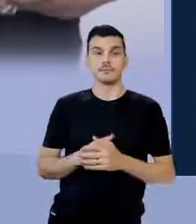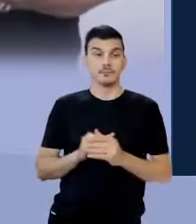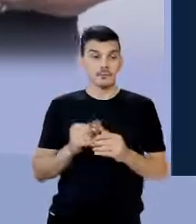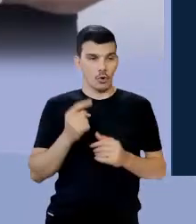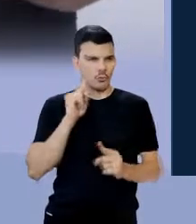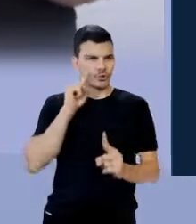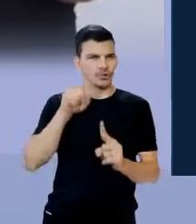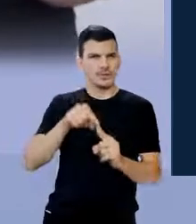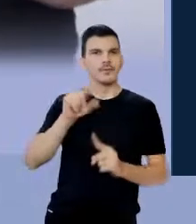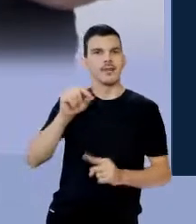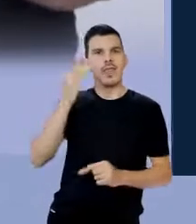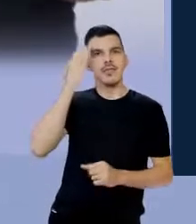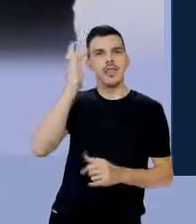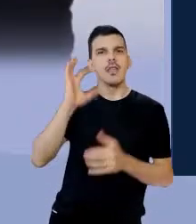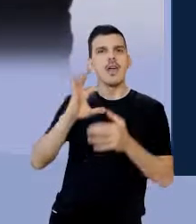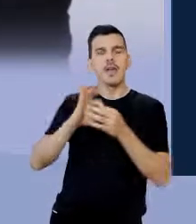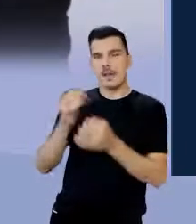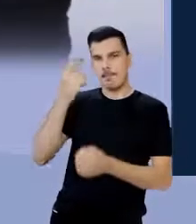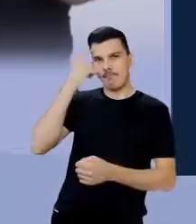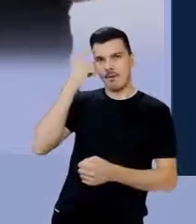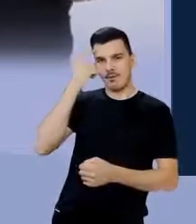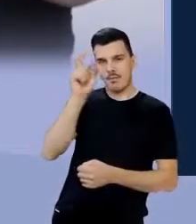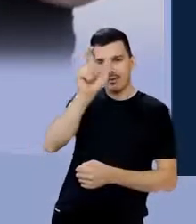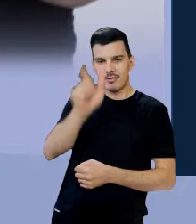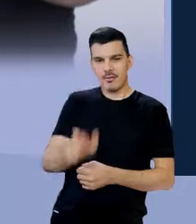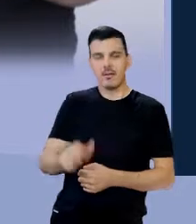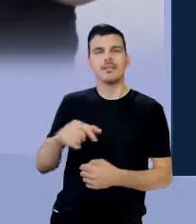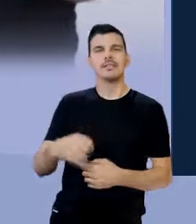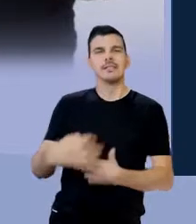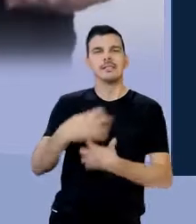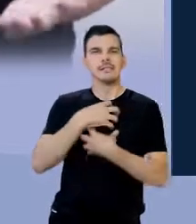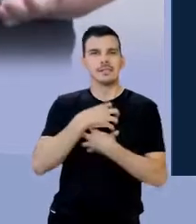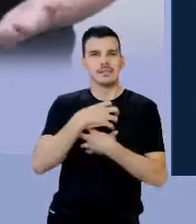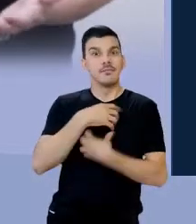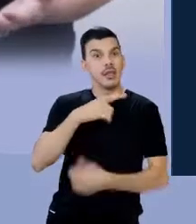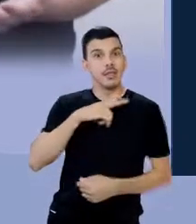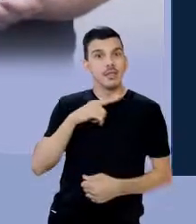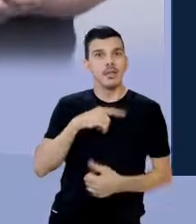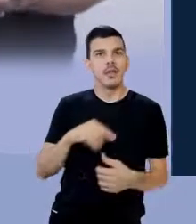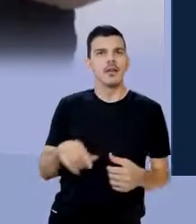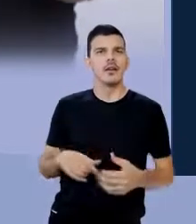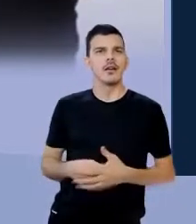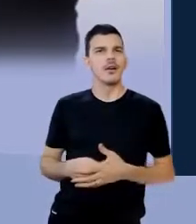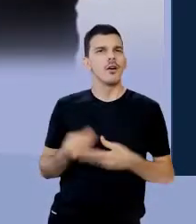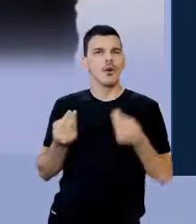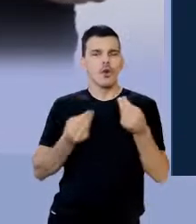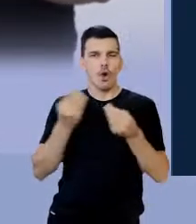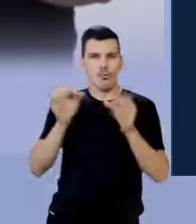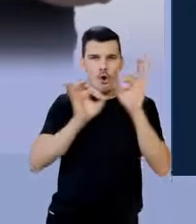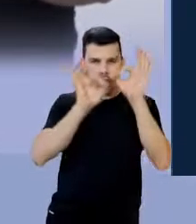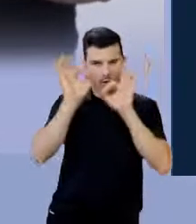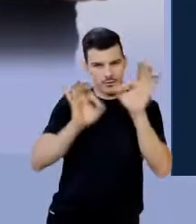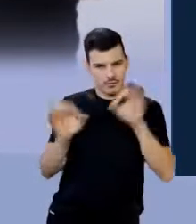O trabalho dele é entender o pensamento desse homem, seus sentimentos, a